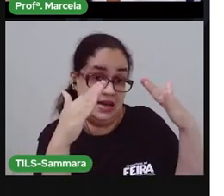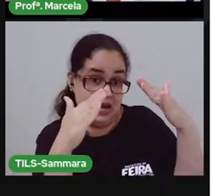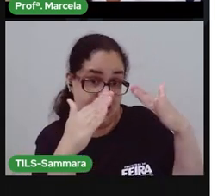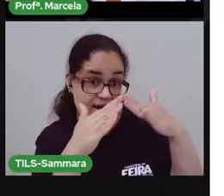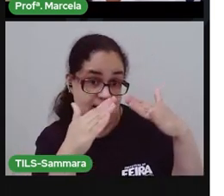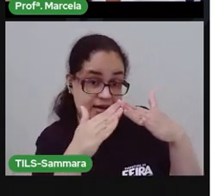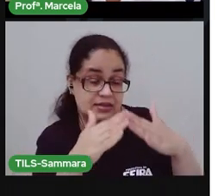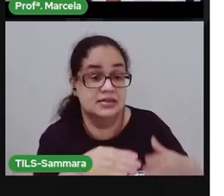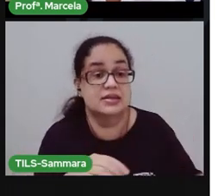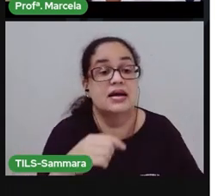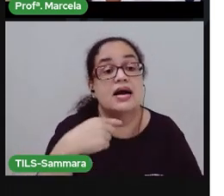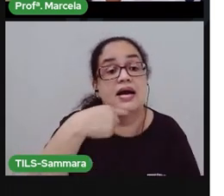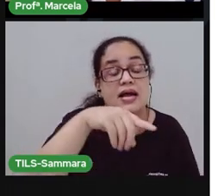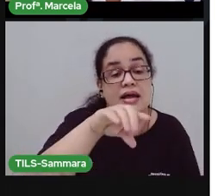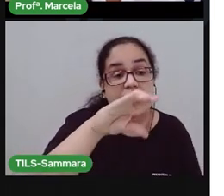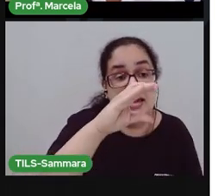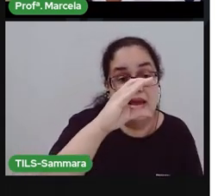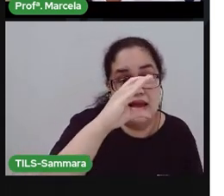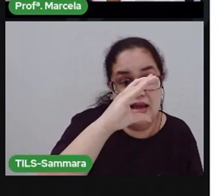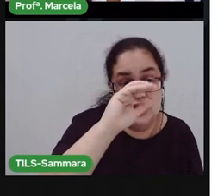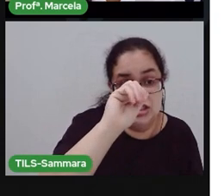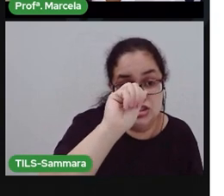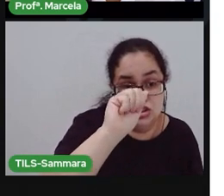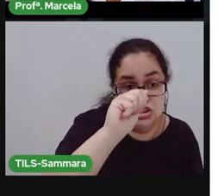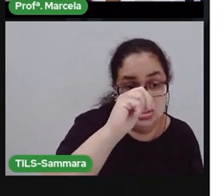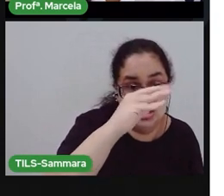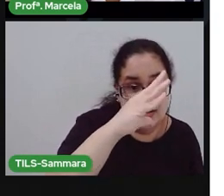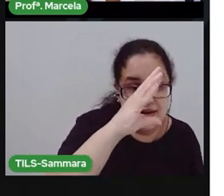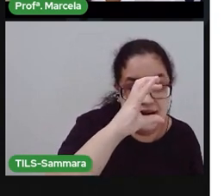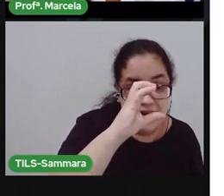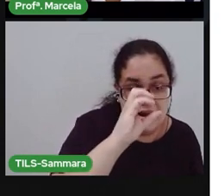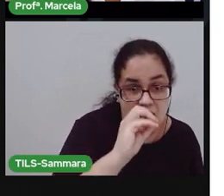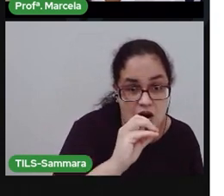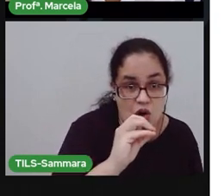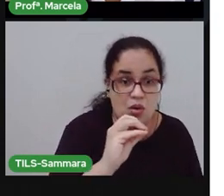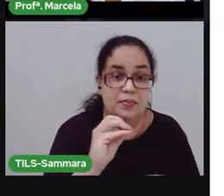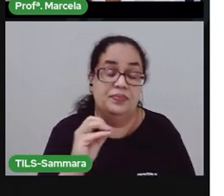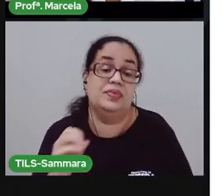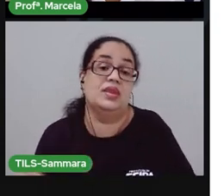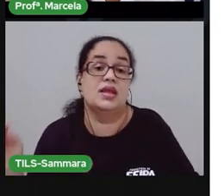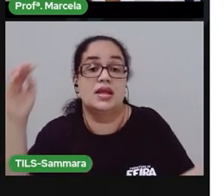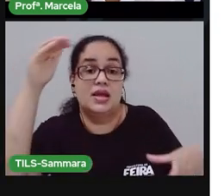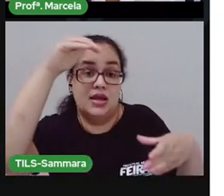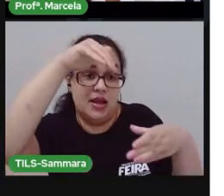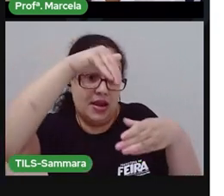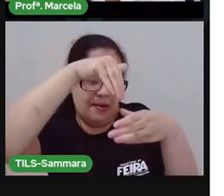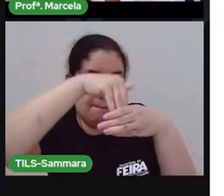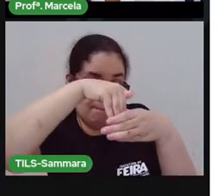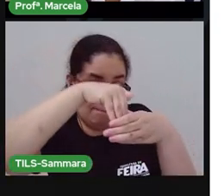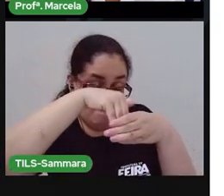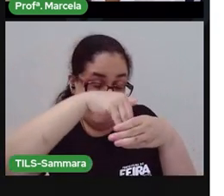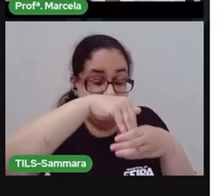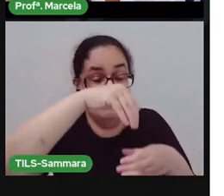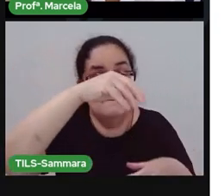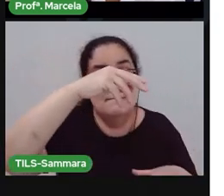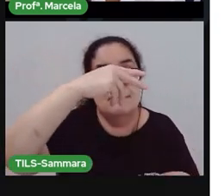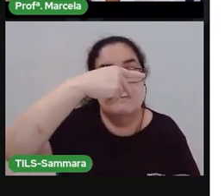Essa casa é de Caco.